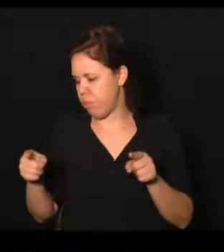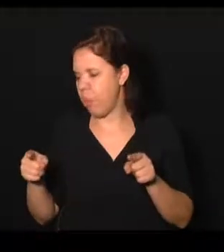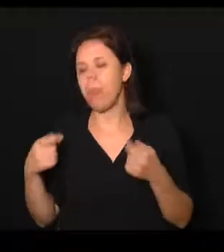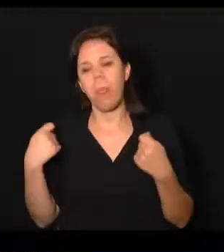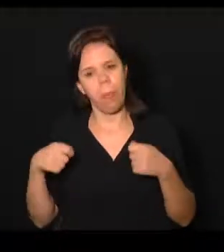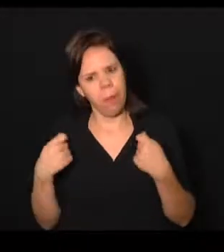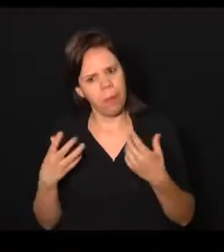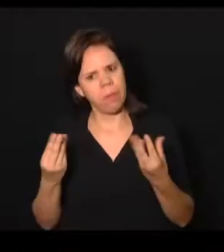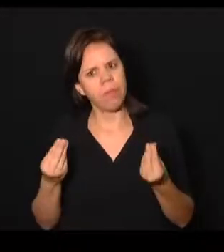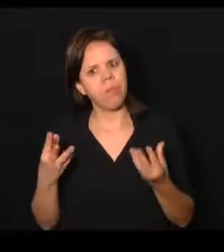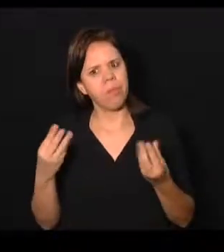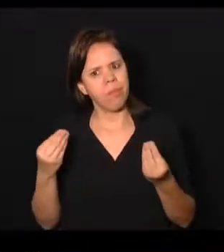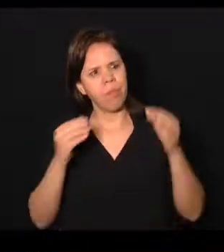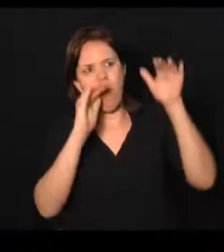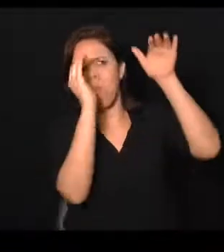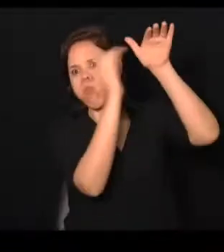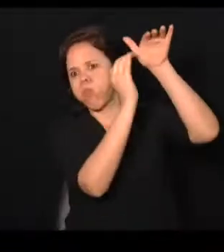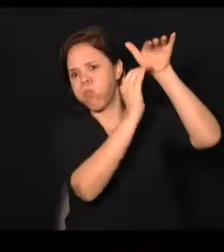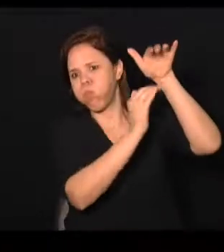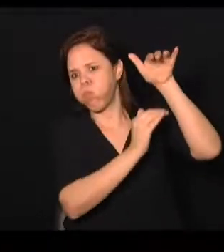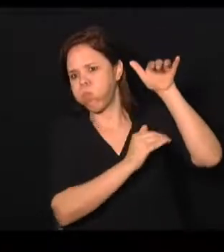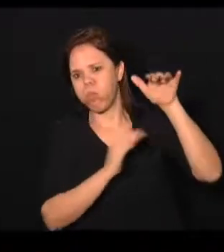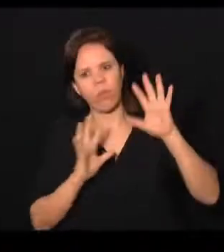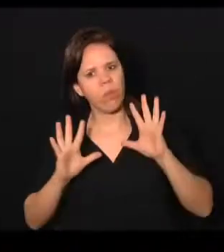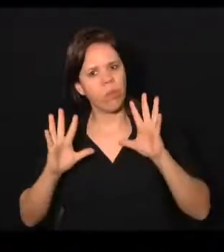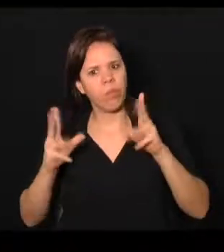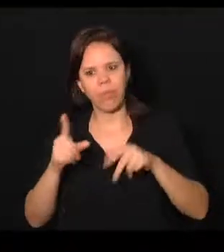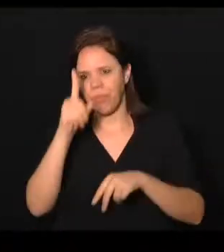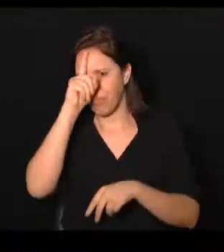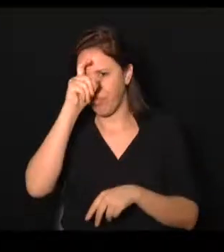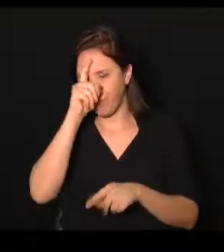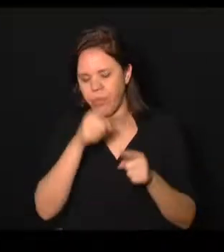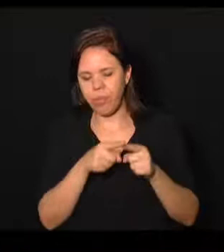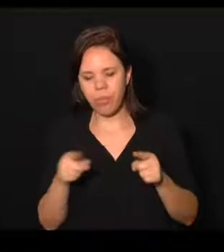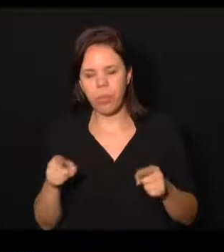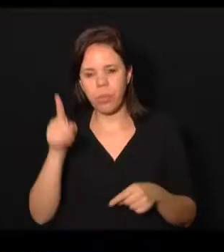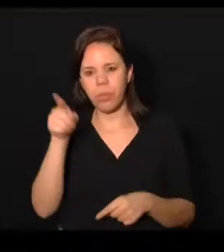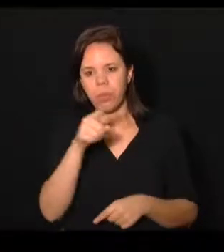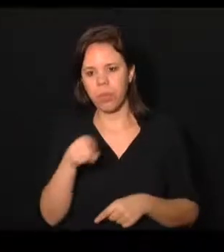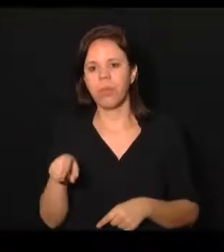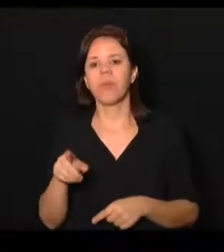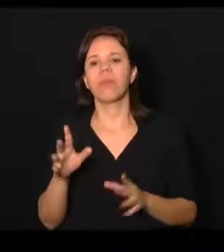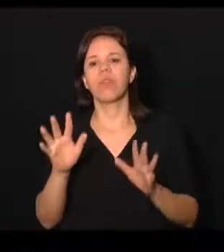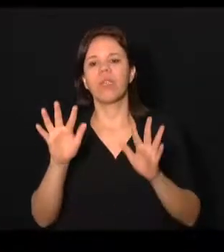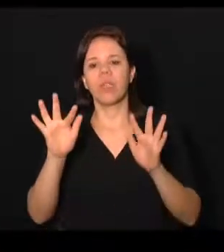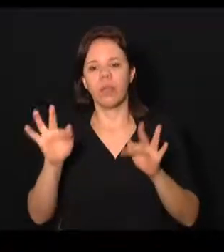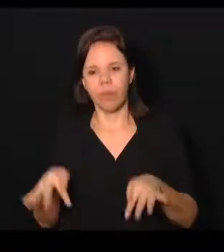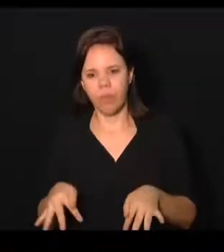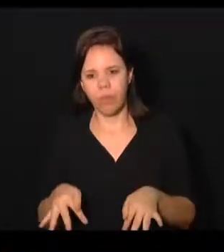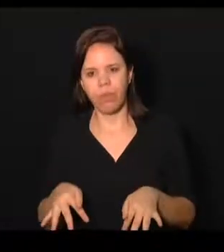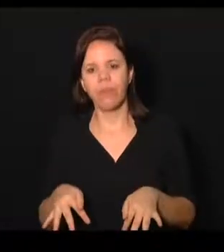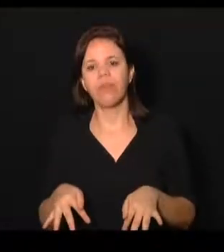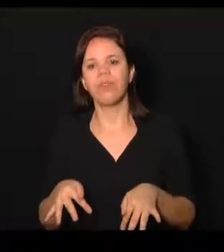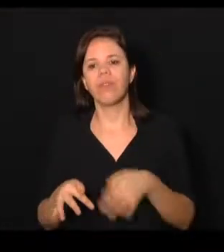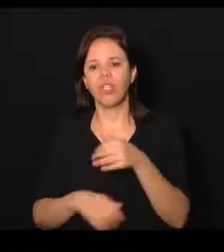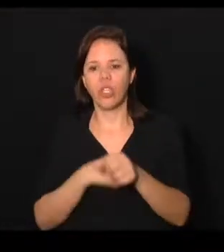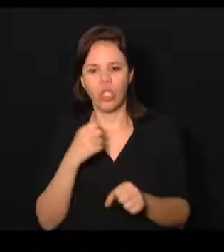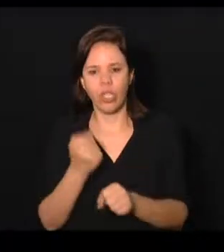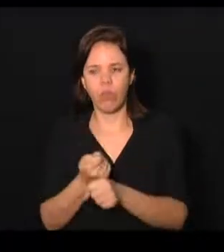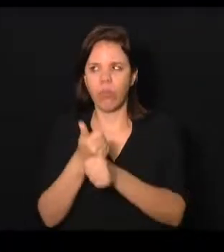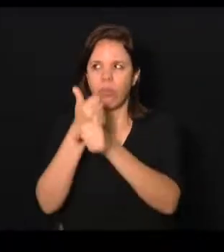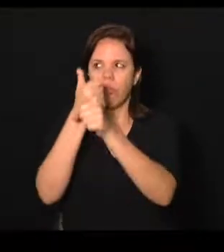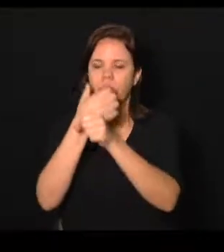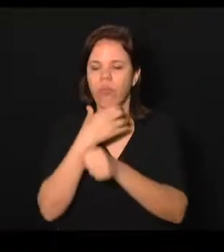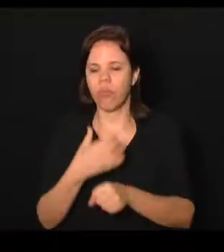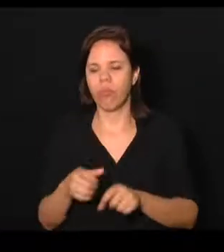muito grande de abastecer os hospitais nos períodos de fim de ano, nas festas natalinas, nas festas de Réveillon, no